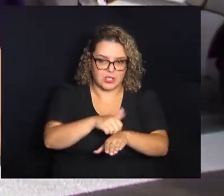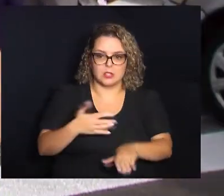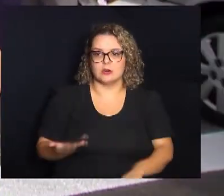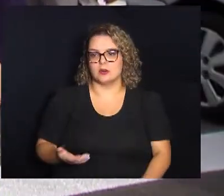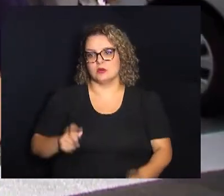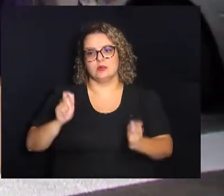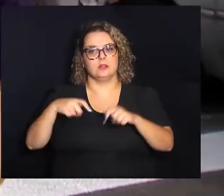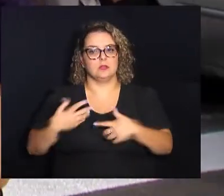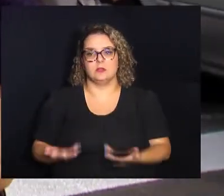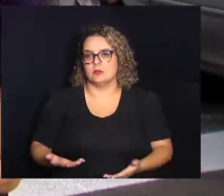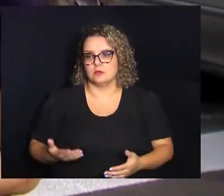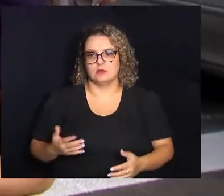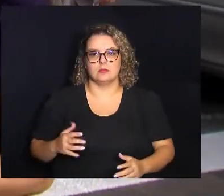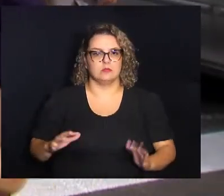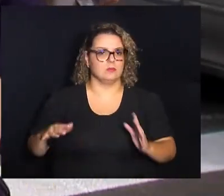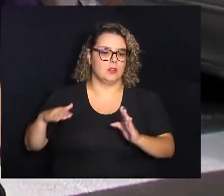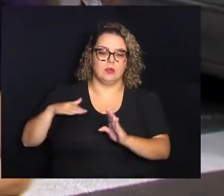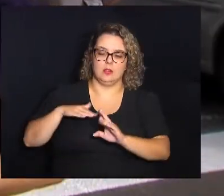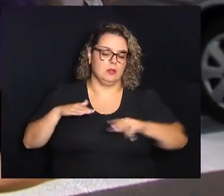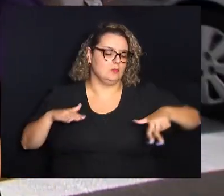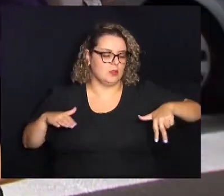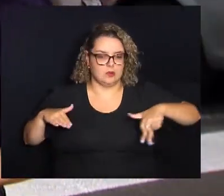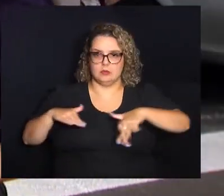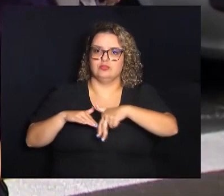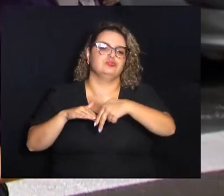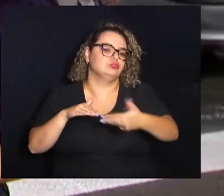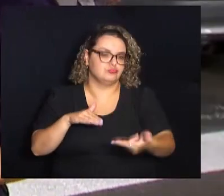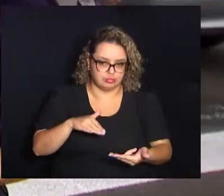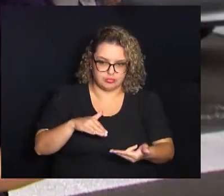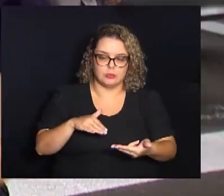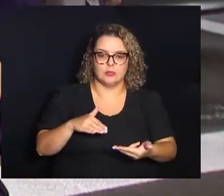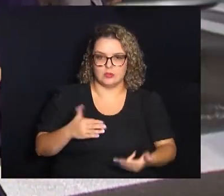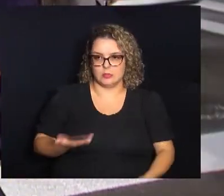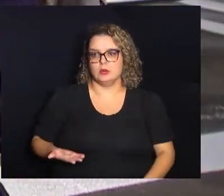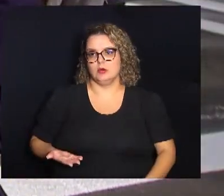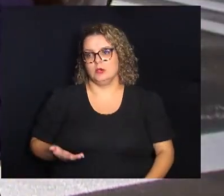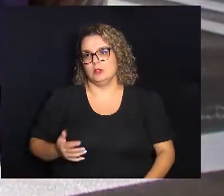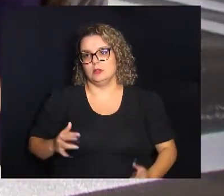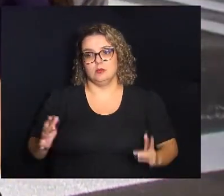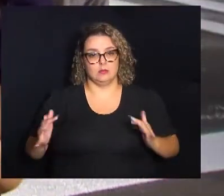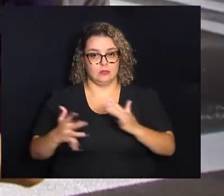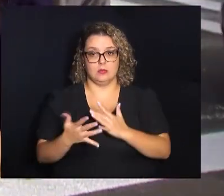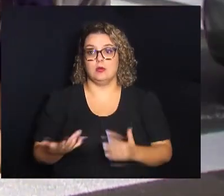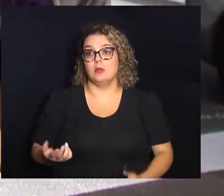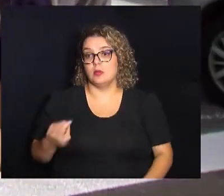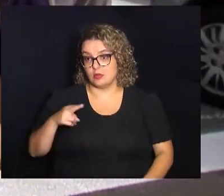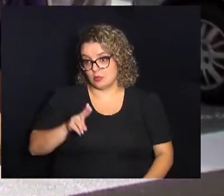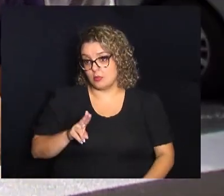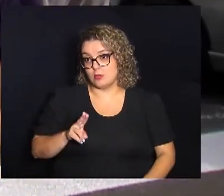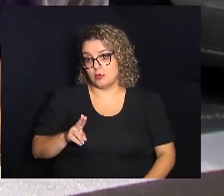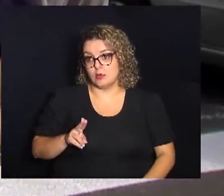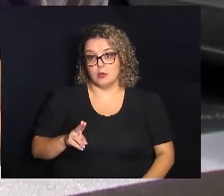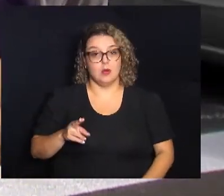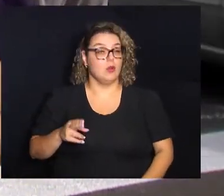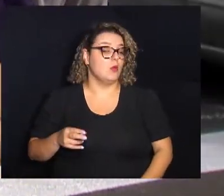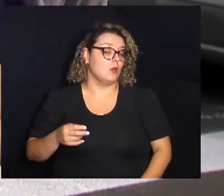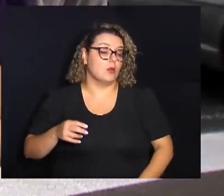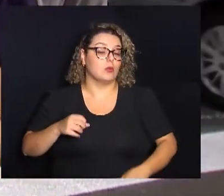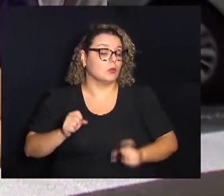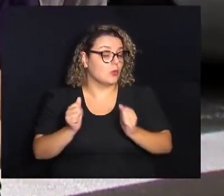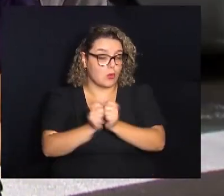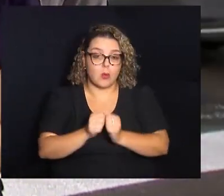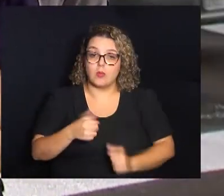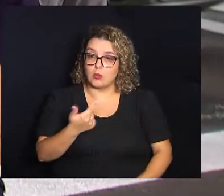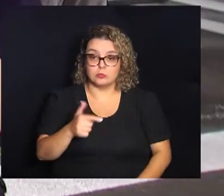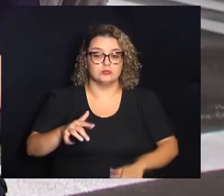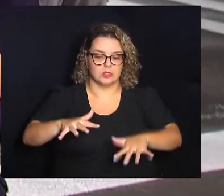suficiente para você atropelar uma pessoa, por exemplo, que esteja atravessando a rua, às vezes ou com ou sem sinalização. E a